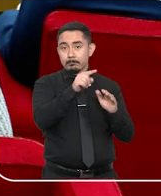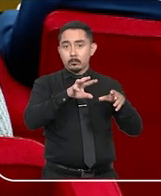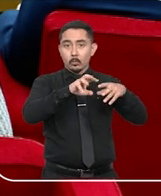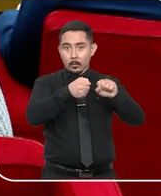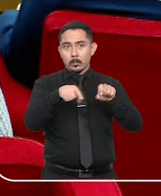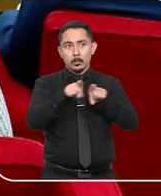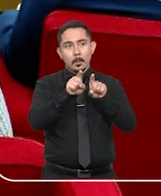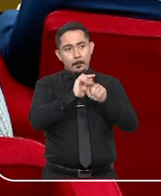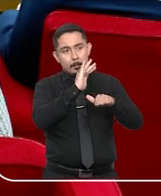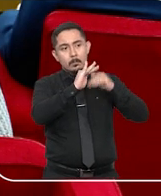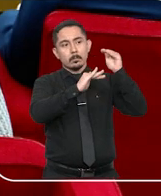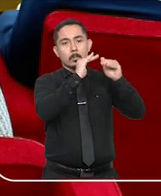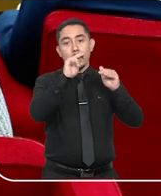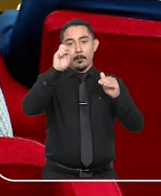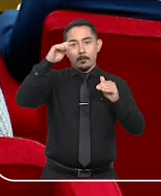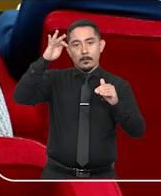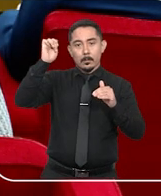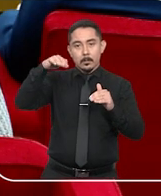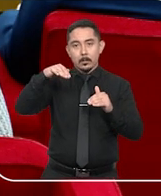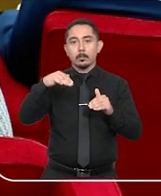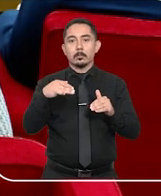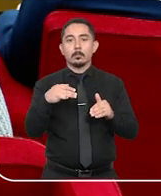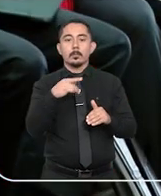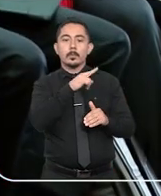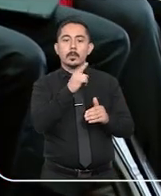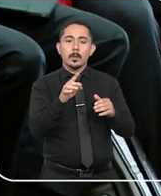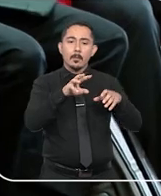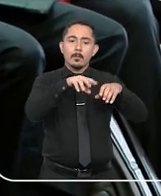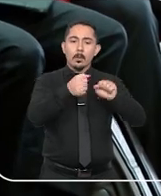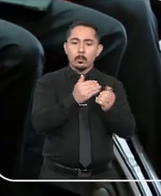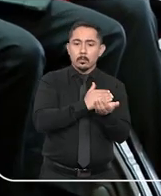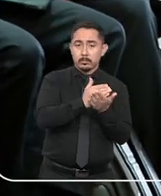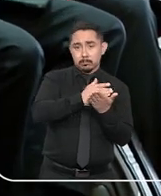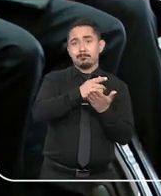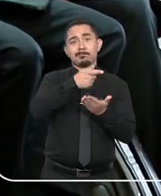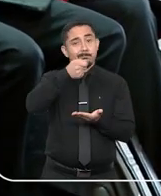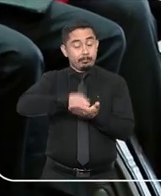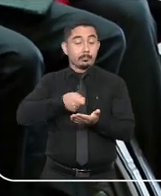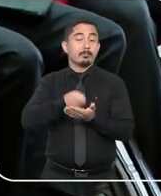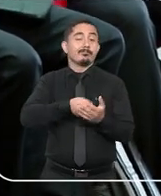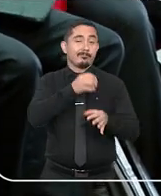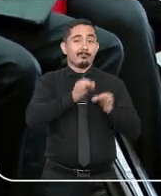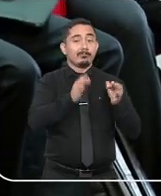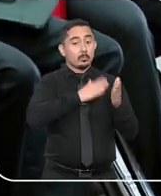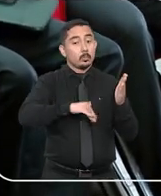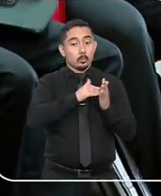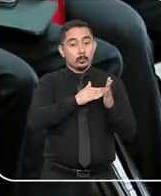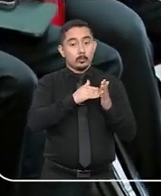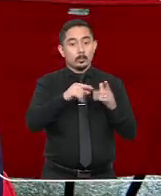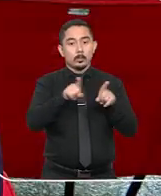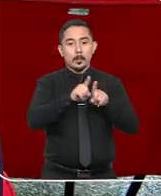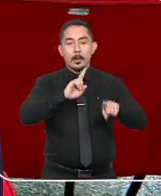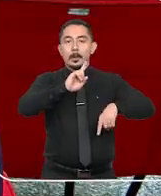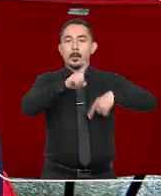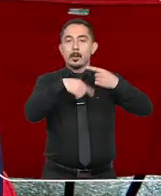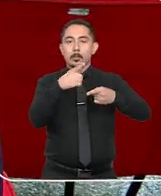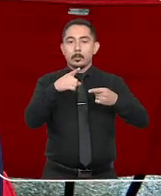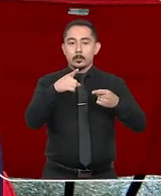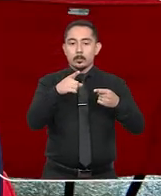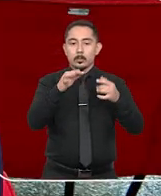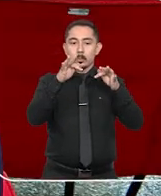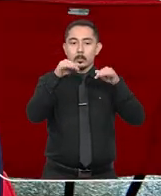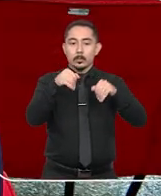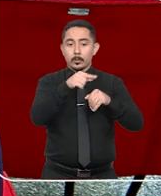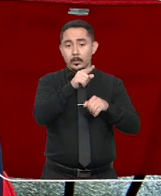e Aperfeiçoamento de Magistrados, a ENFAM. A formação inicial é obrigatória aos juízes e realizada